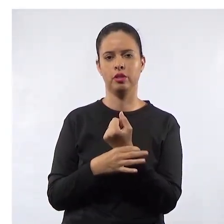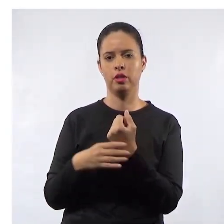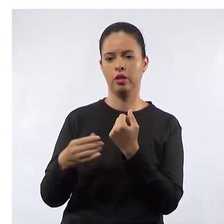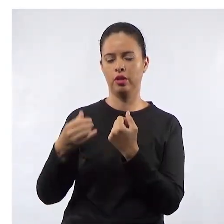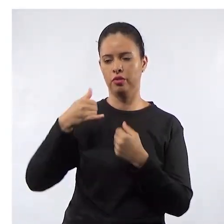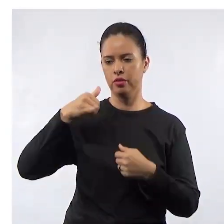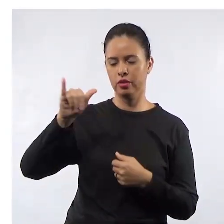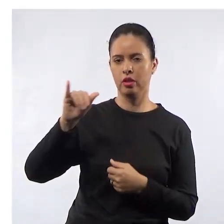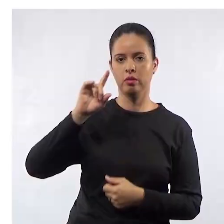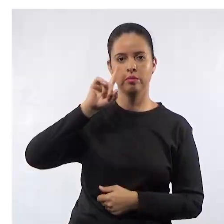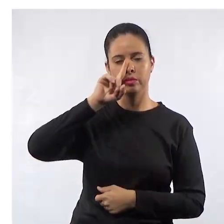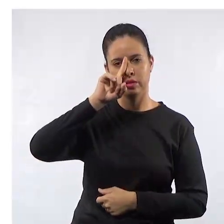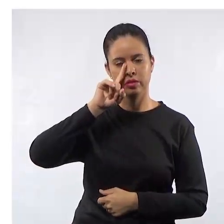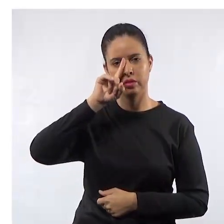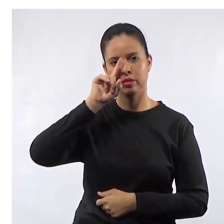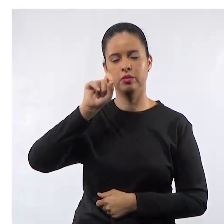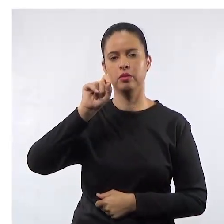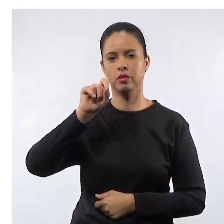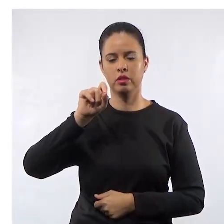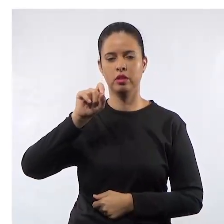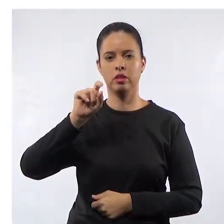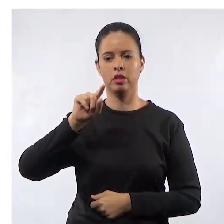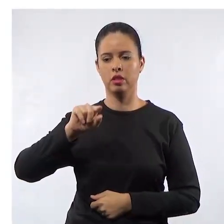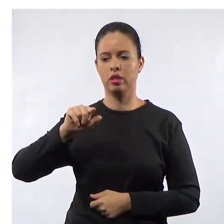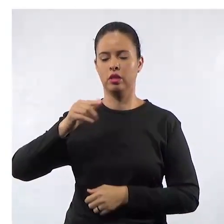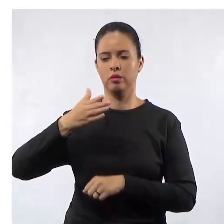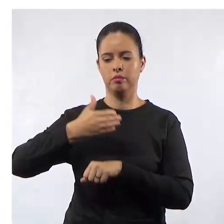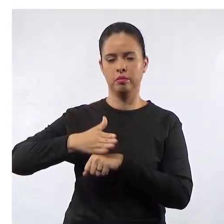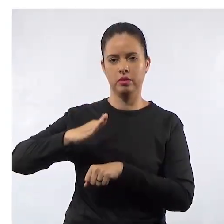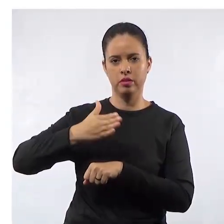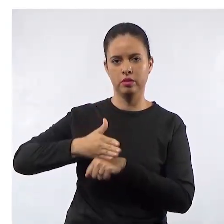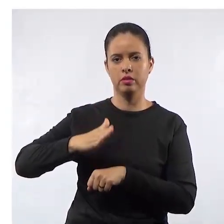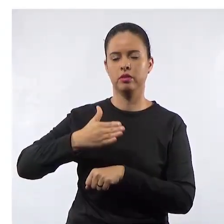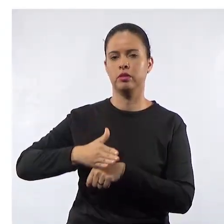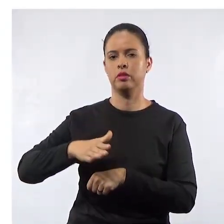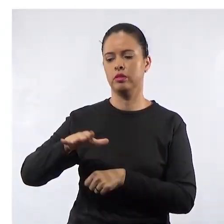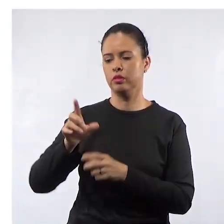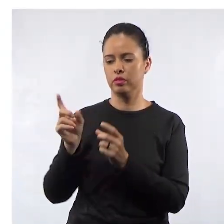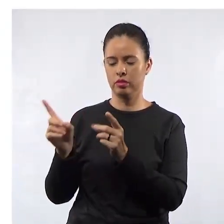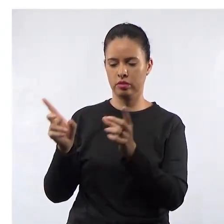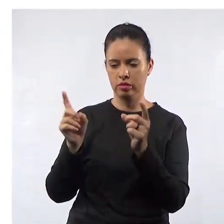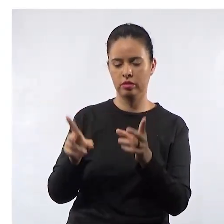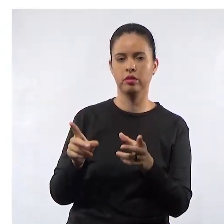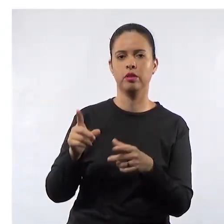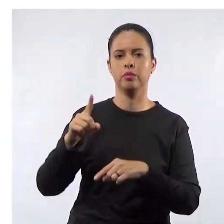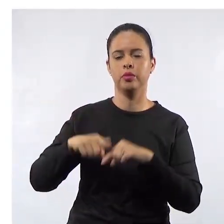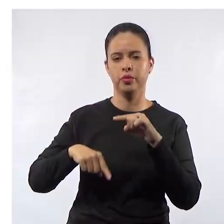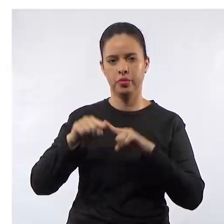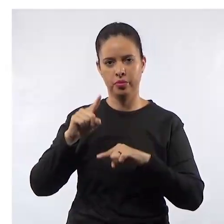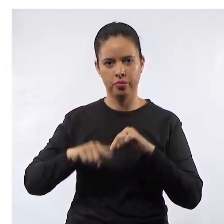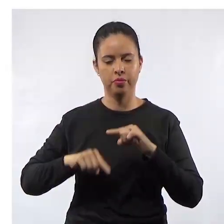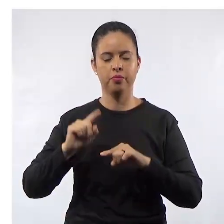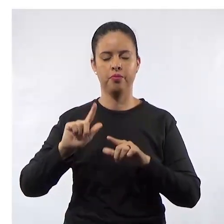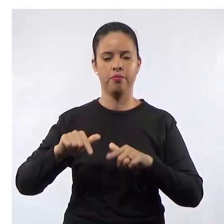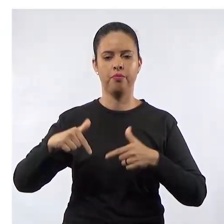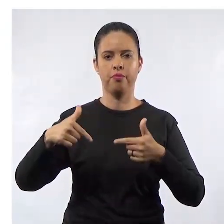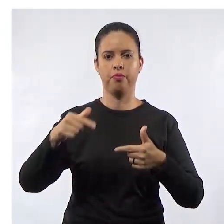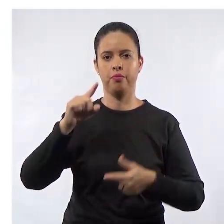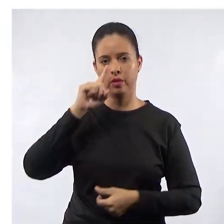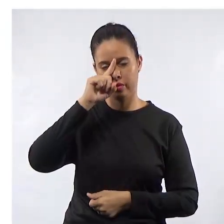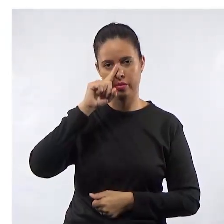saúde e segurança contra os riscos provocados por práticas no fornecimento de produtos e serviços considerados perigosos